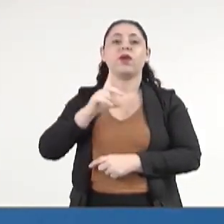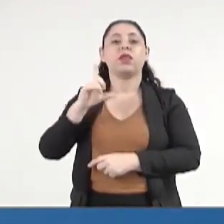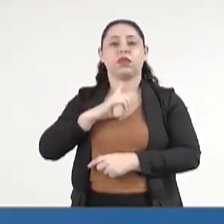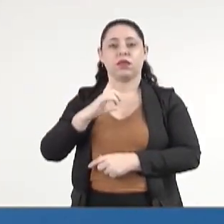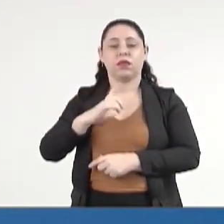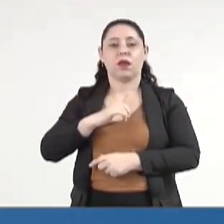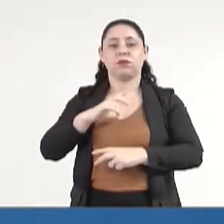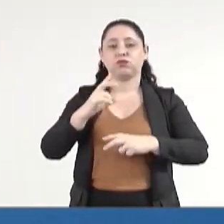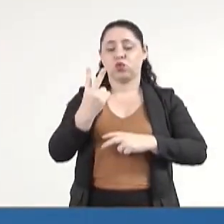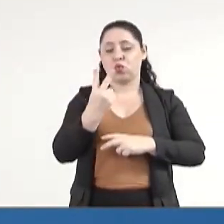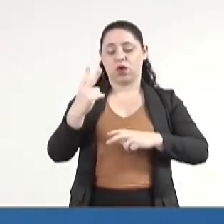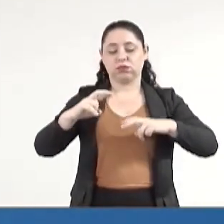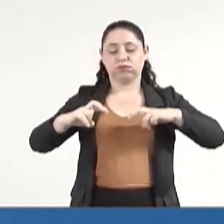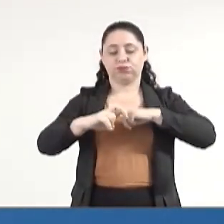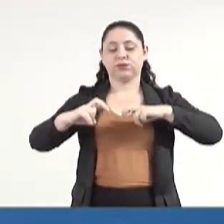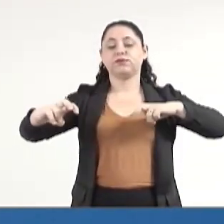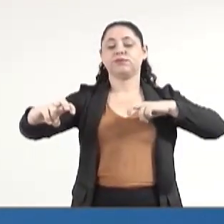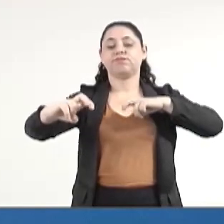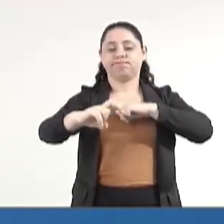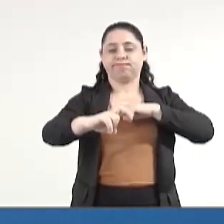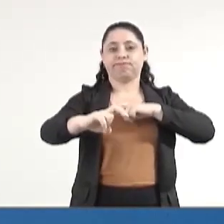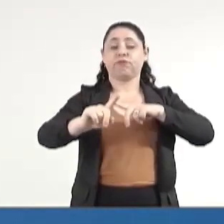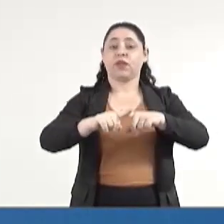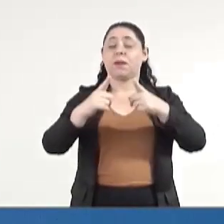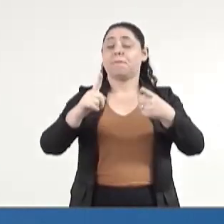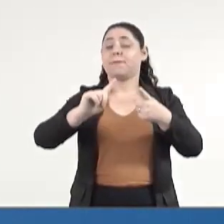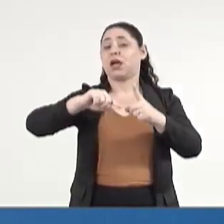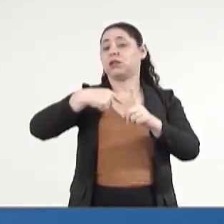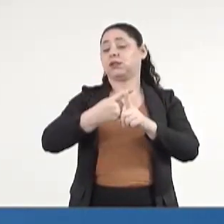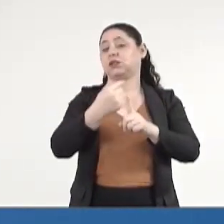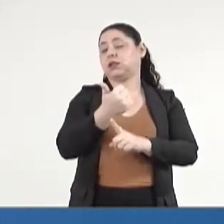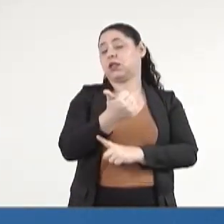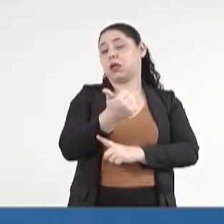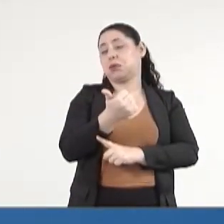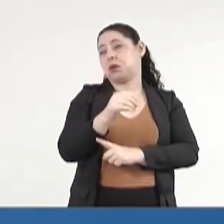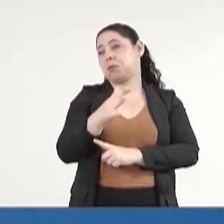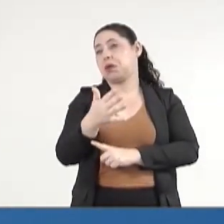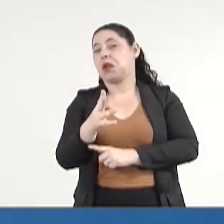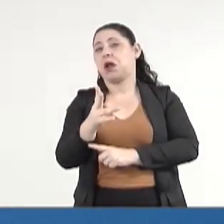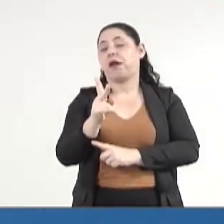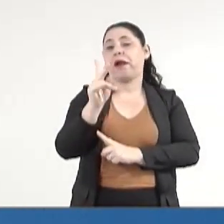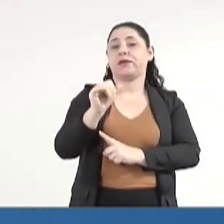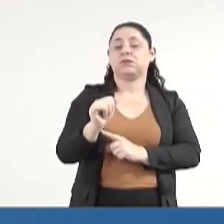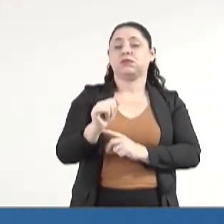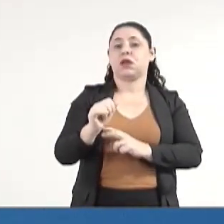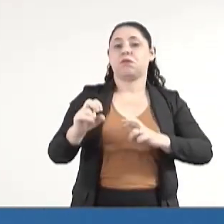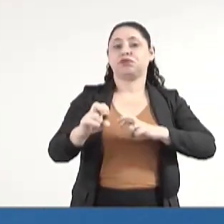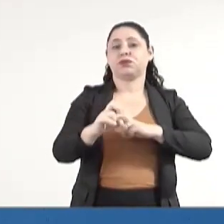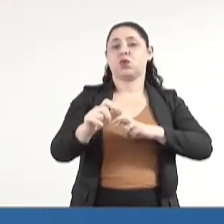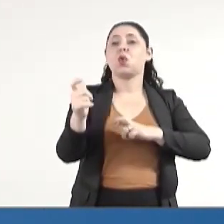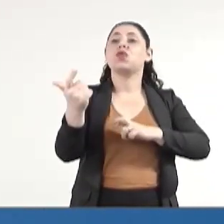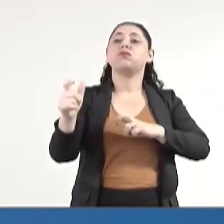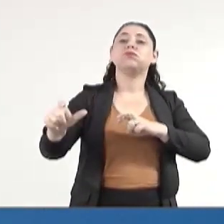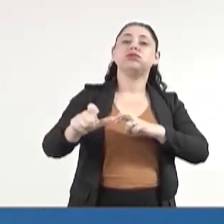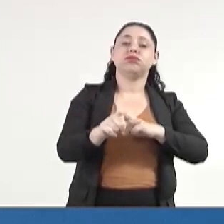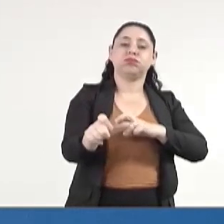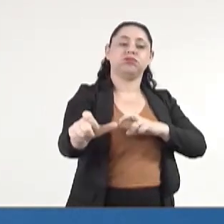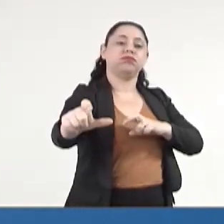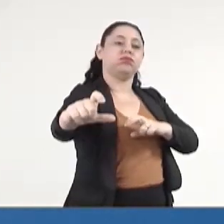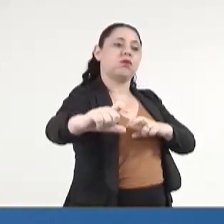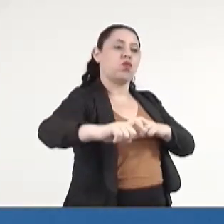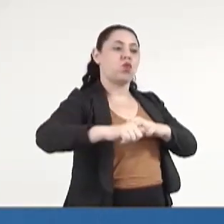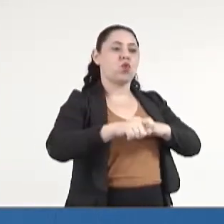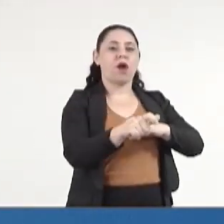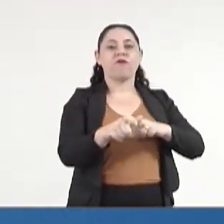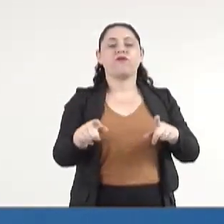nós teremos de duplicação, mais 100 e poucos quilômetros de faixa adicional. E isso